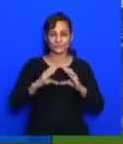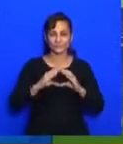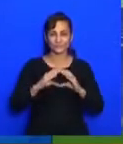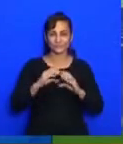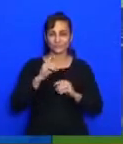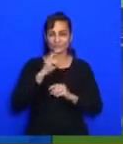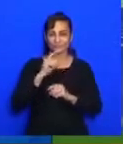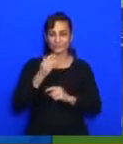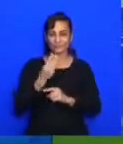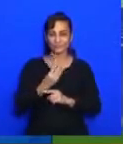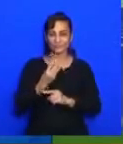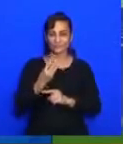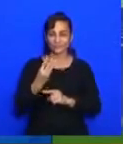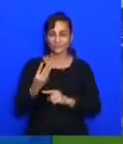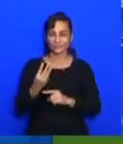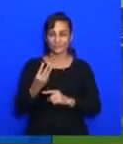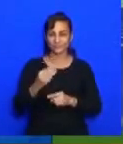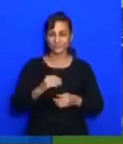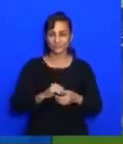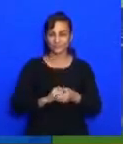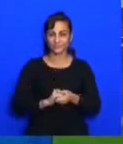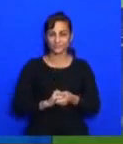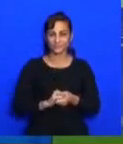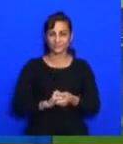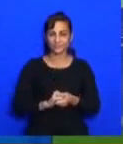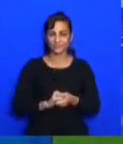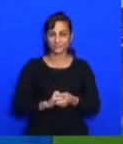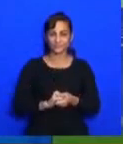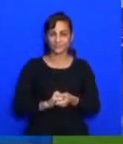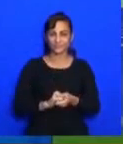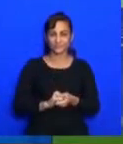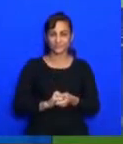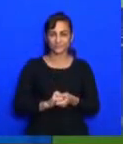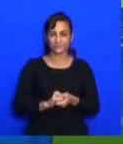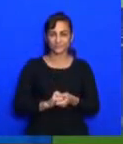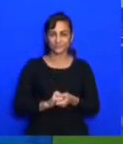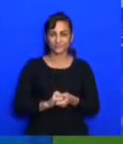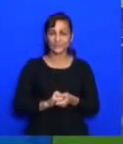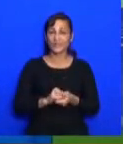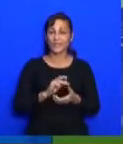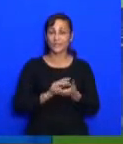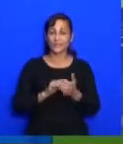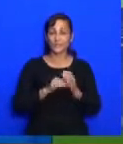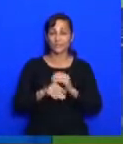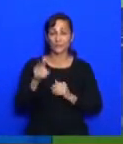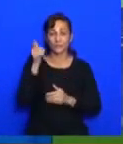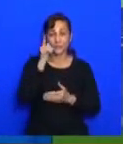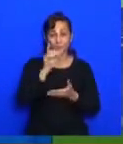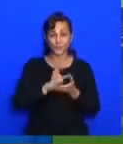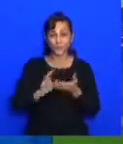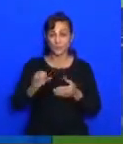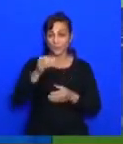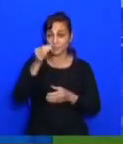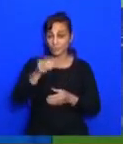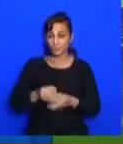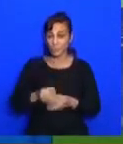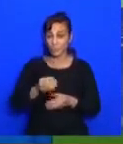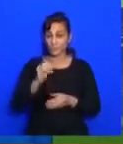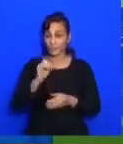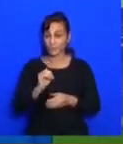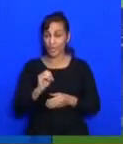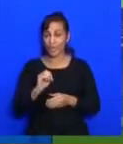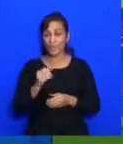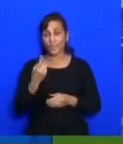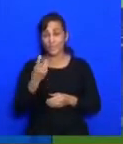Bola verde, número 33. Verde, 33. Na Lotomania você ganha com zero acerto, ganha acertando